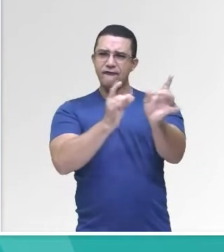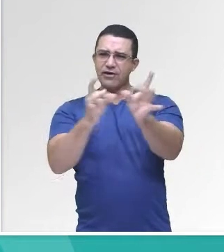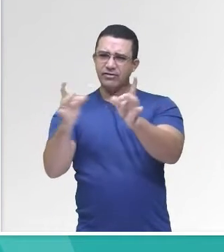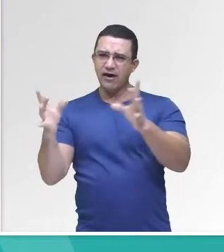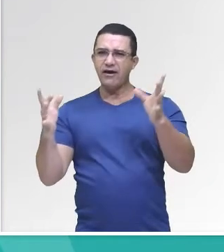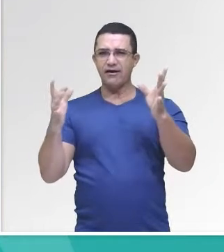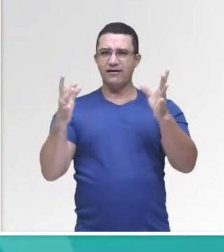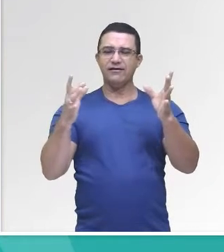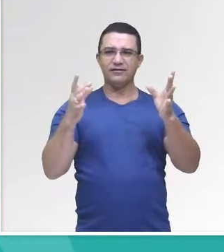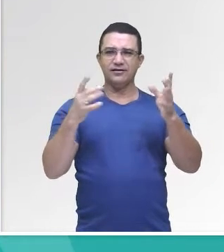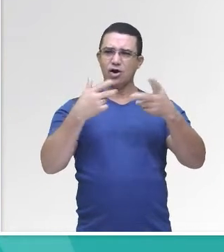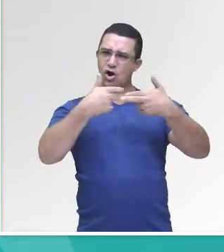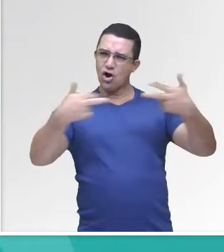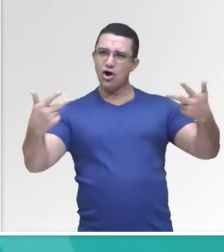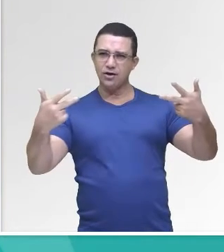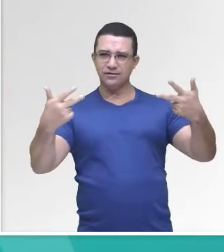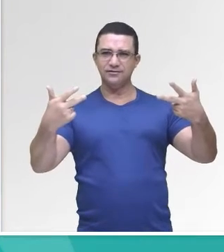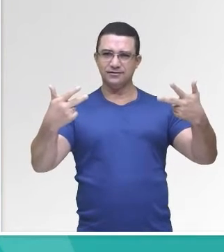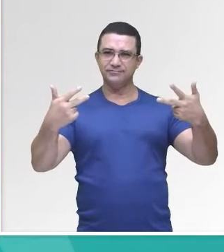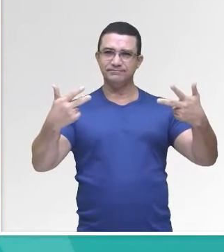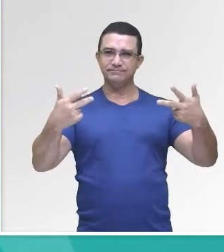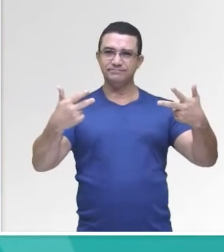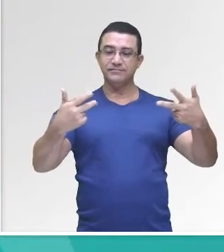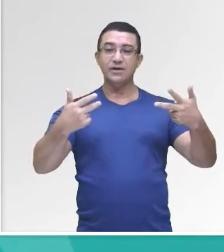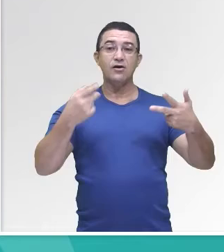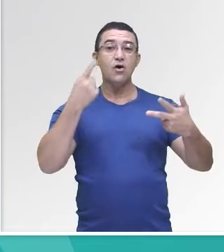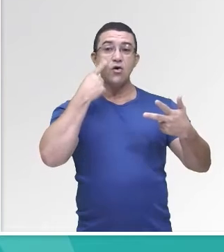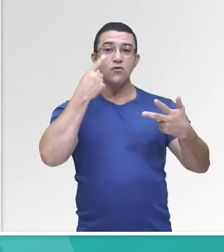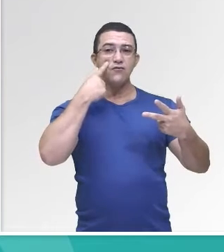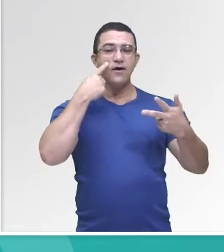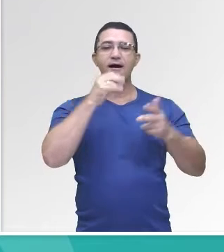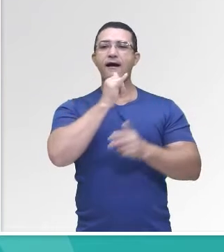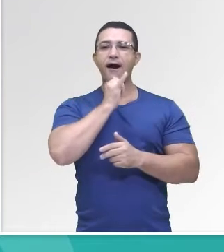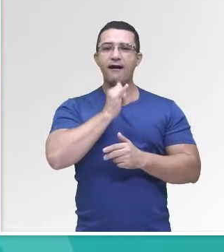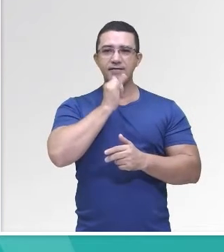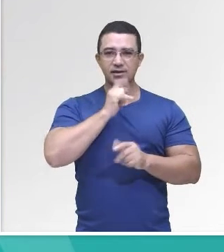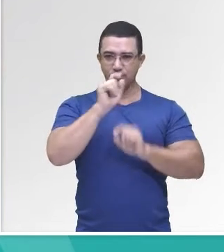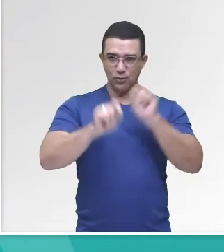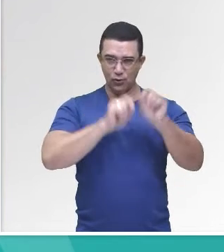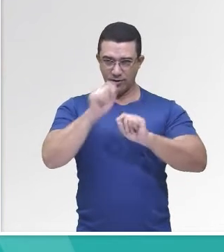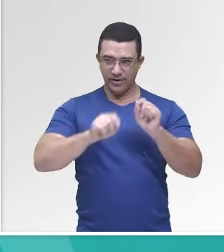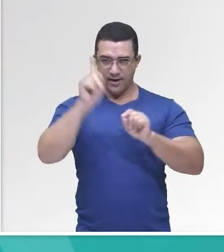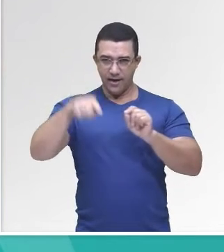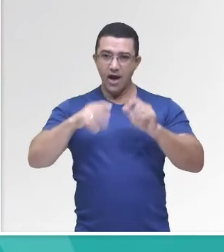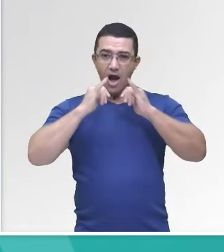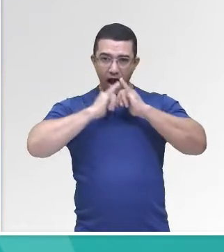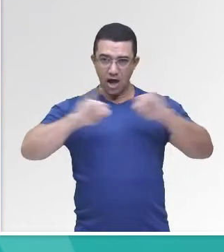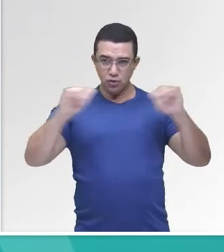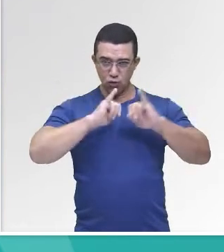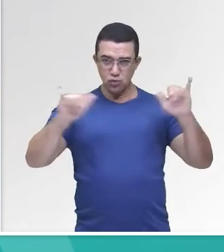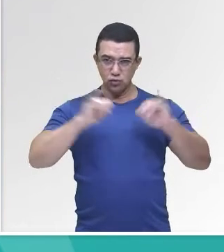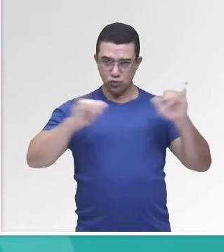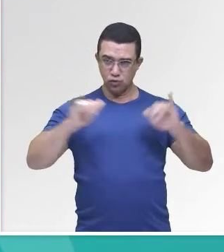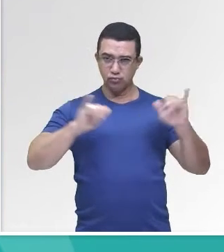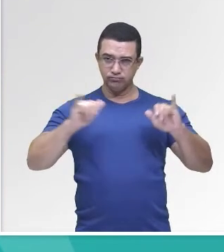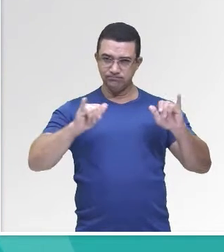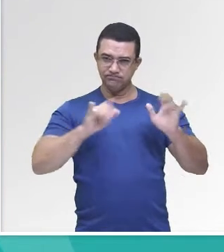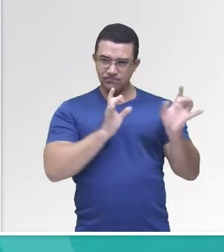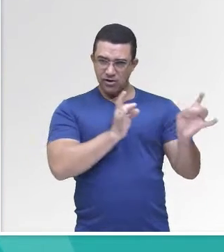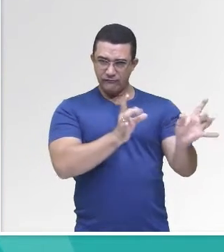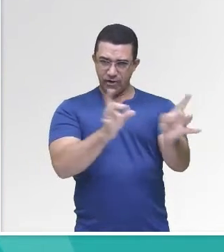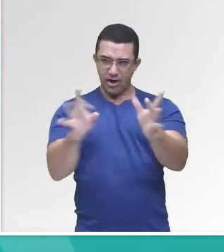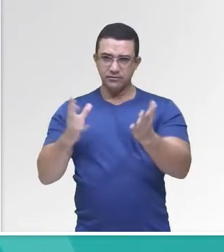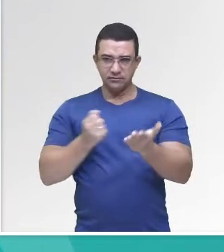Tudo bem? Então, para você ver um exemplo do que vem a ser um anúncio publicitário, a gente selecionou